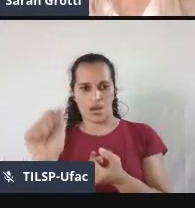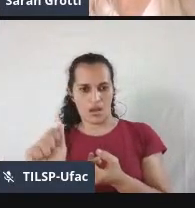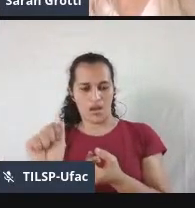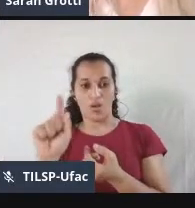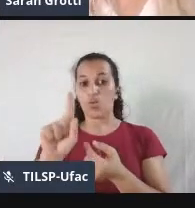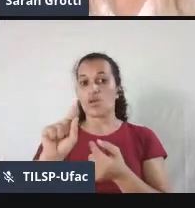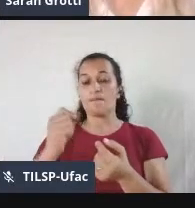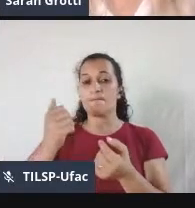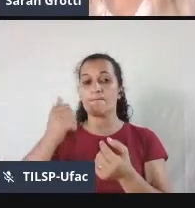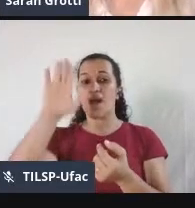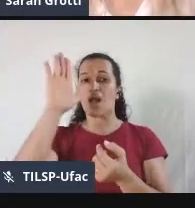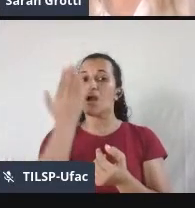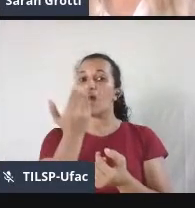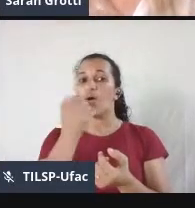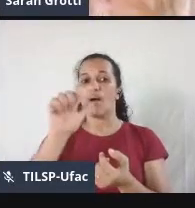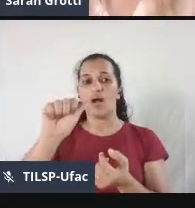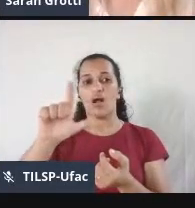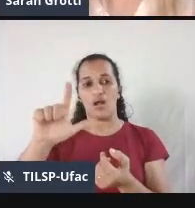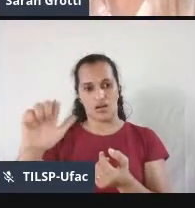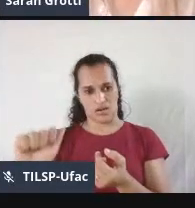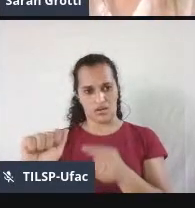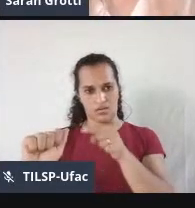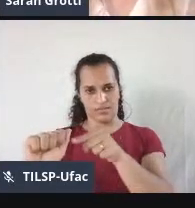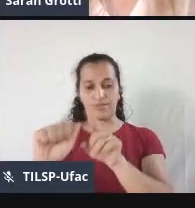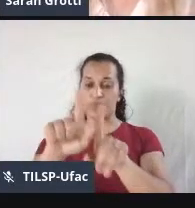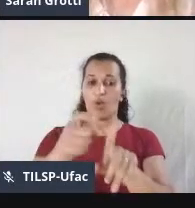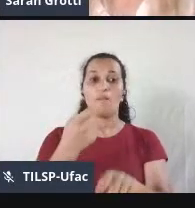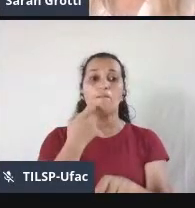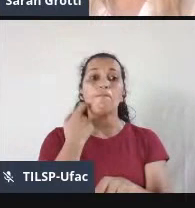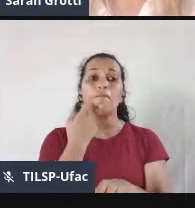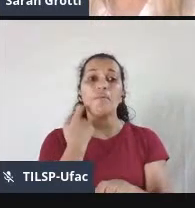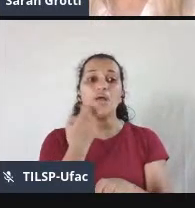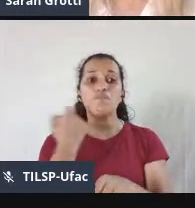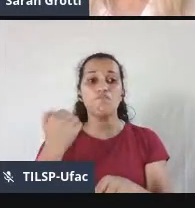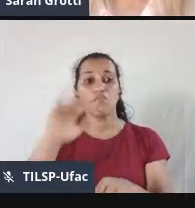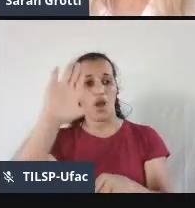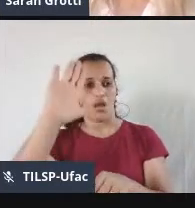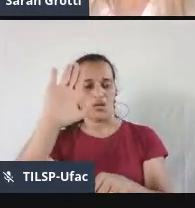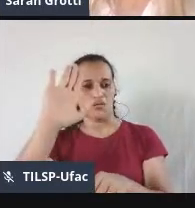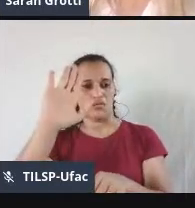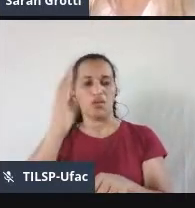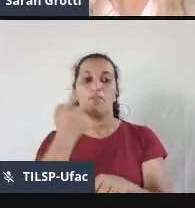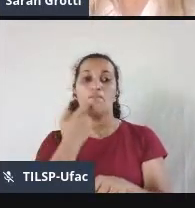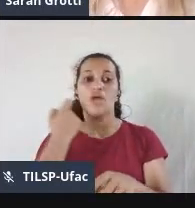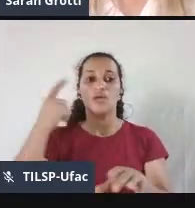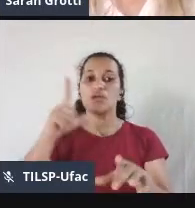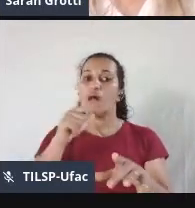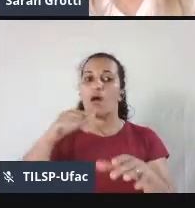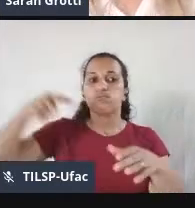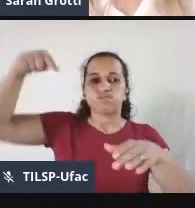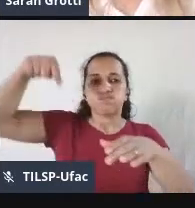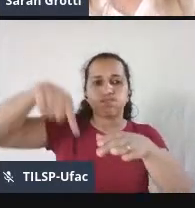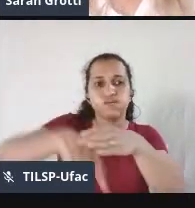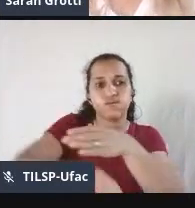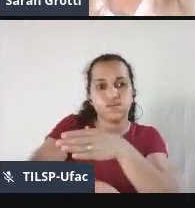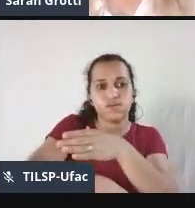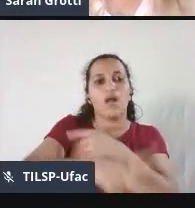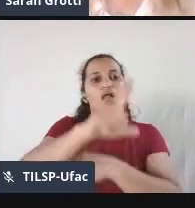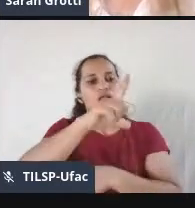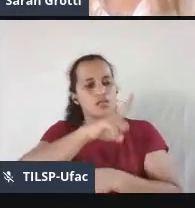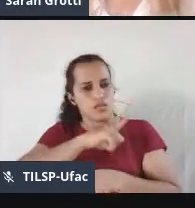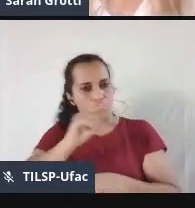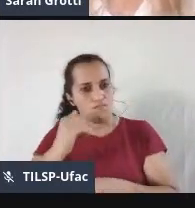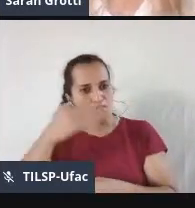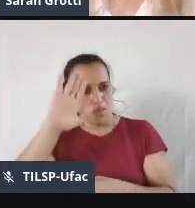e DHA, a principal fonte deles são os peixes, principalmente peixes de água profunda. Esses peixes criados